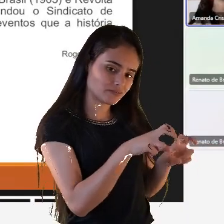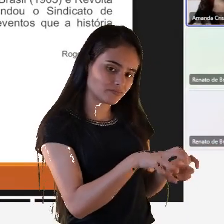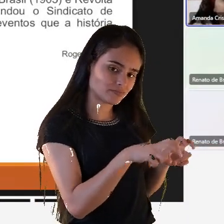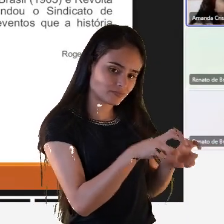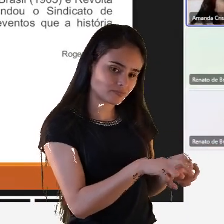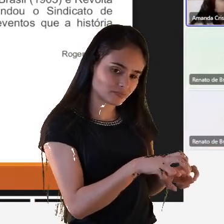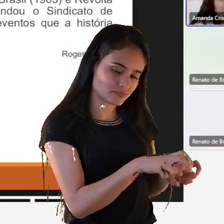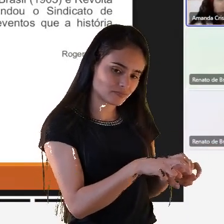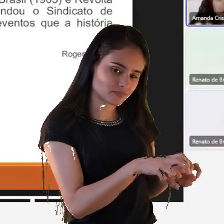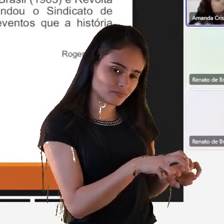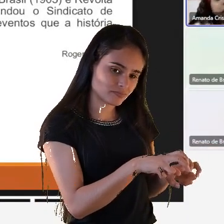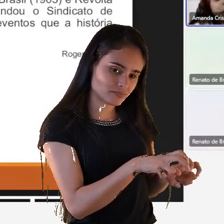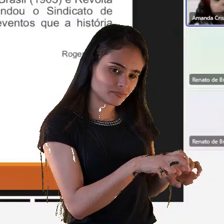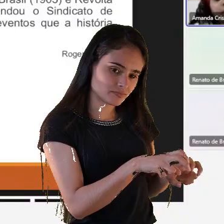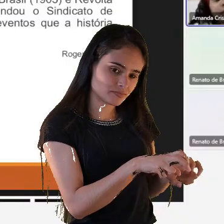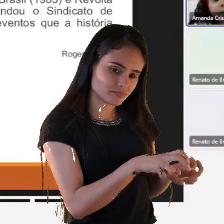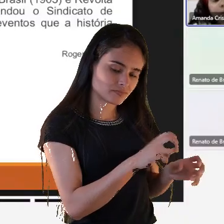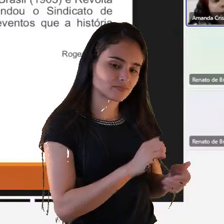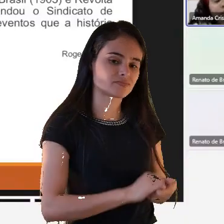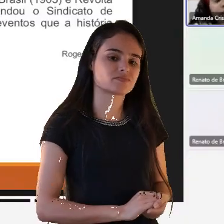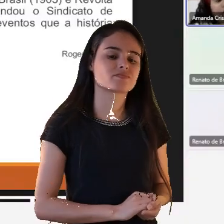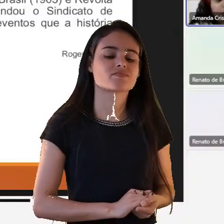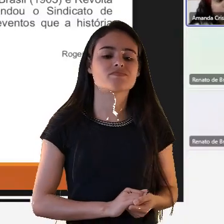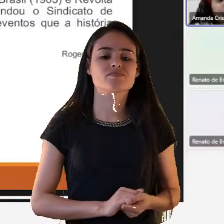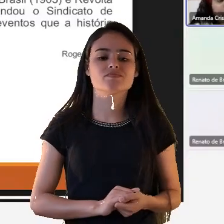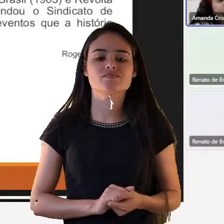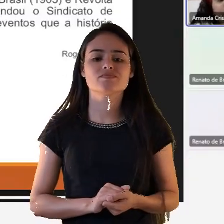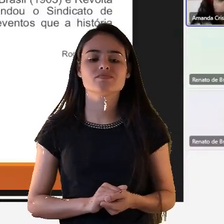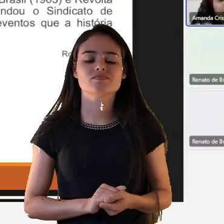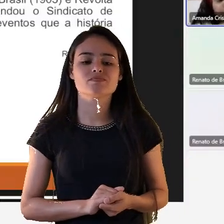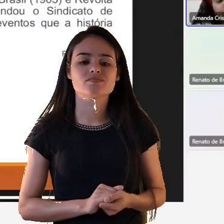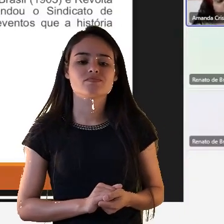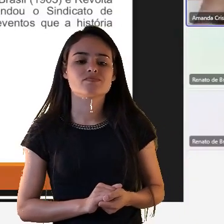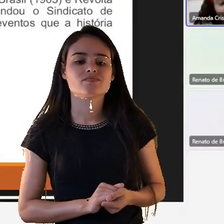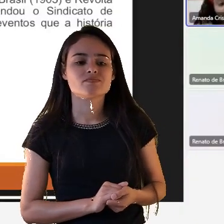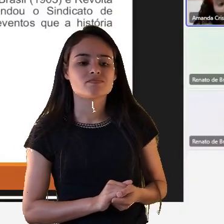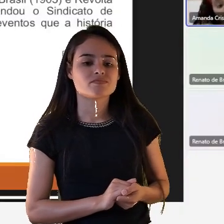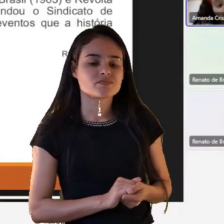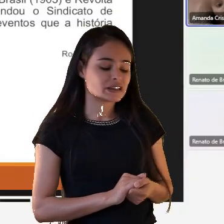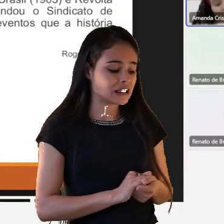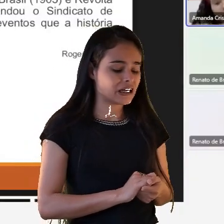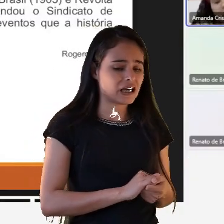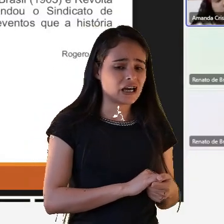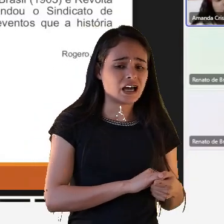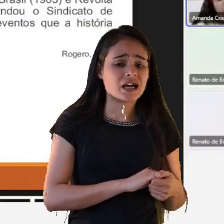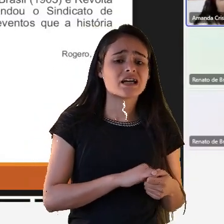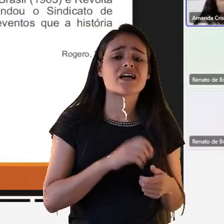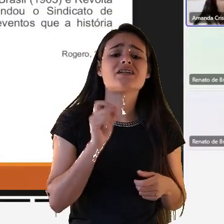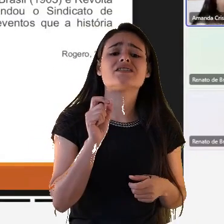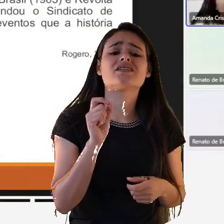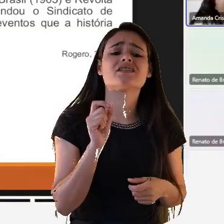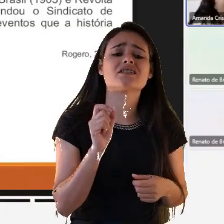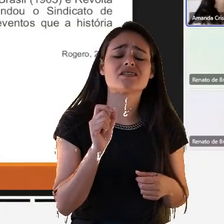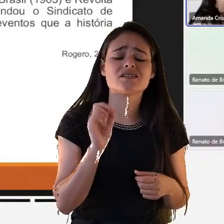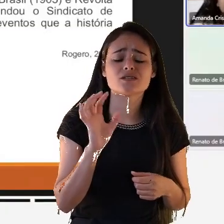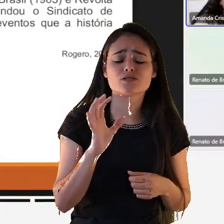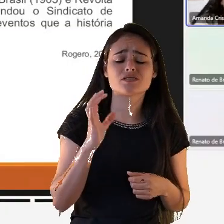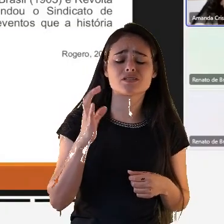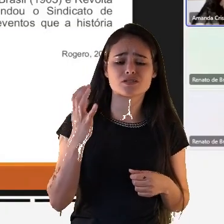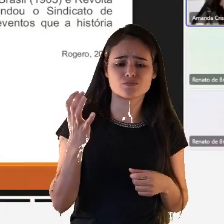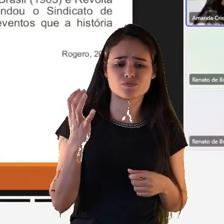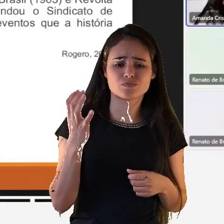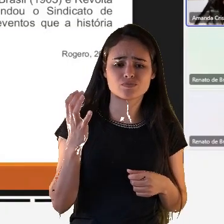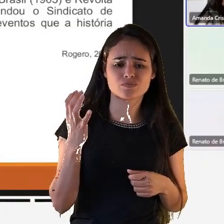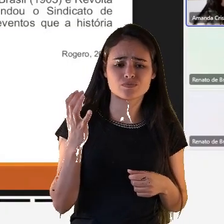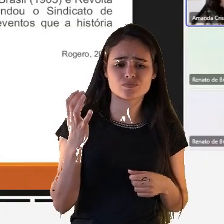de algodões. E nessa outra região, ela foi separada, né, do seu marido e do